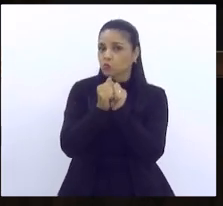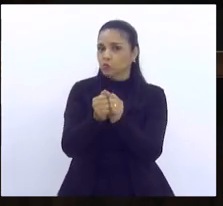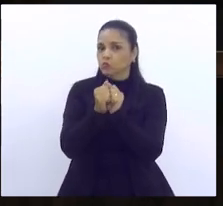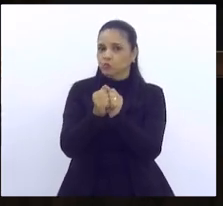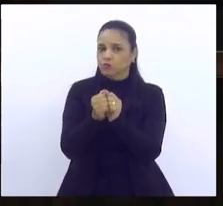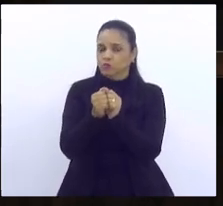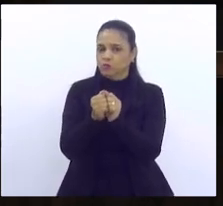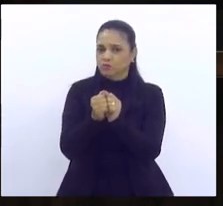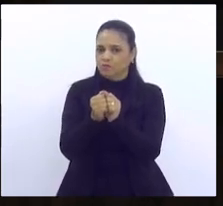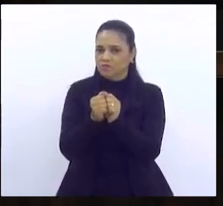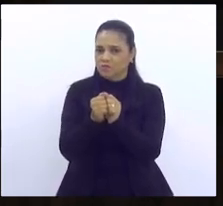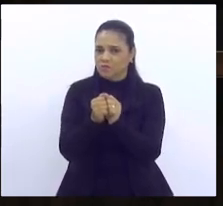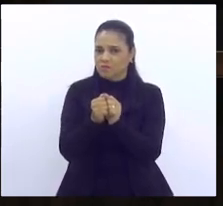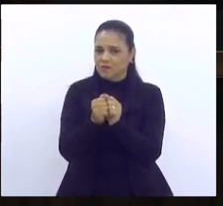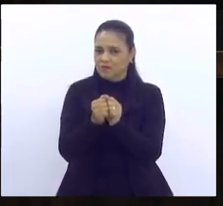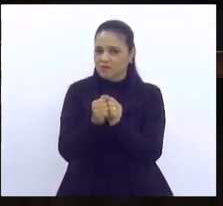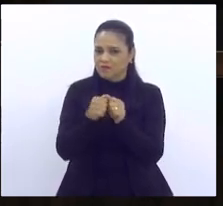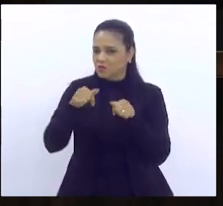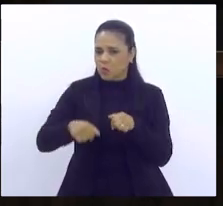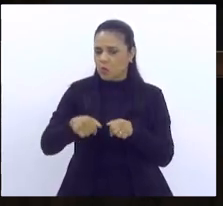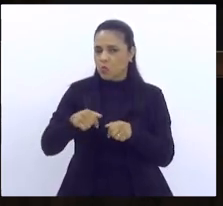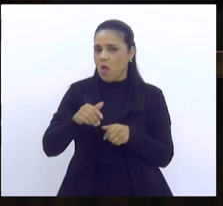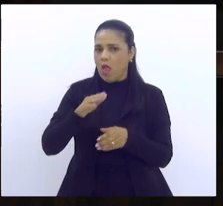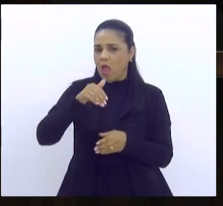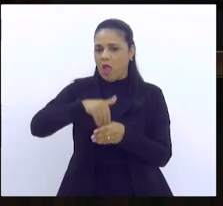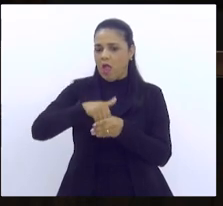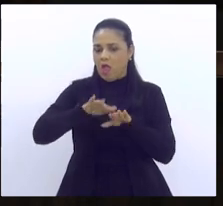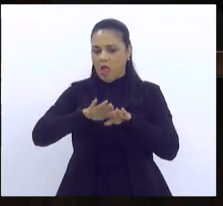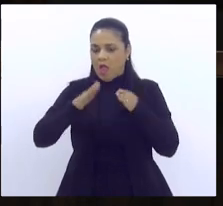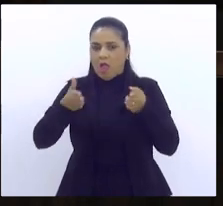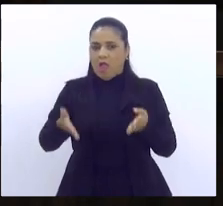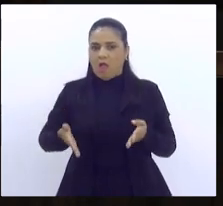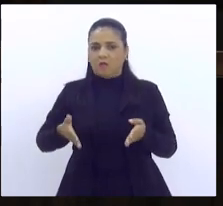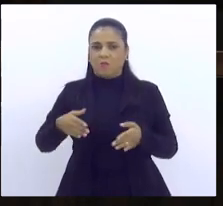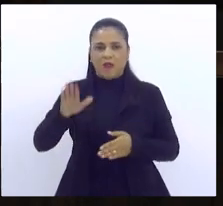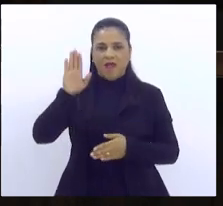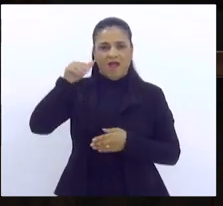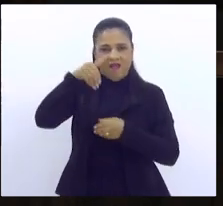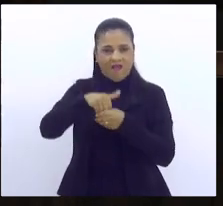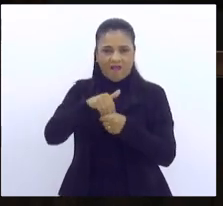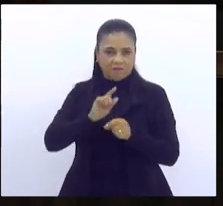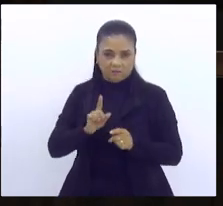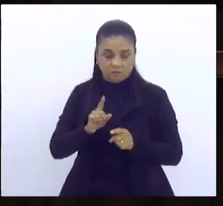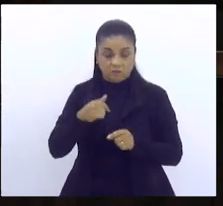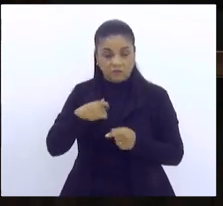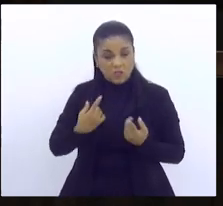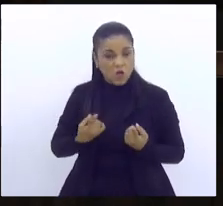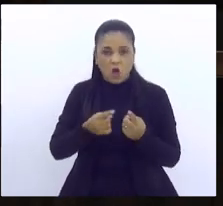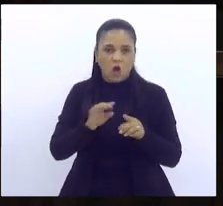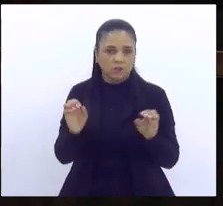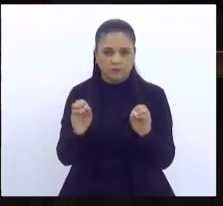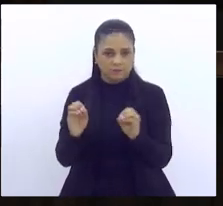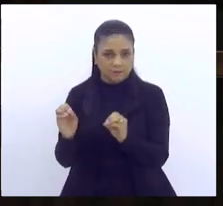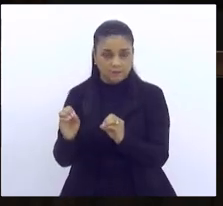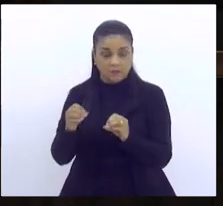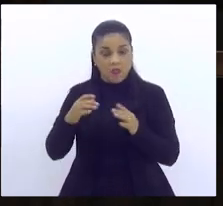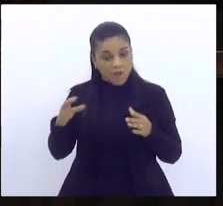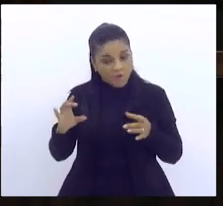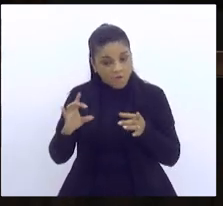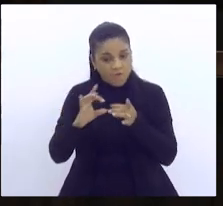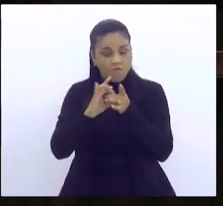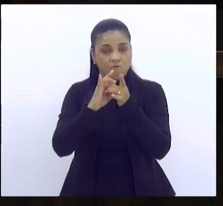é palanque eleitoral, muito menos nós estamos aqui para atacar ninguém. É o contrário, é para a gente somar